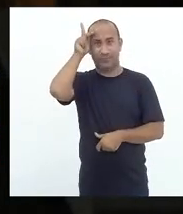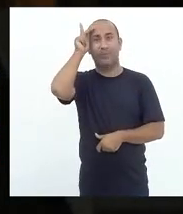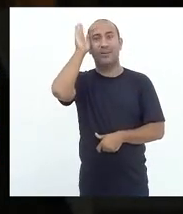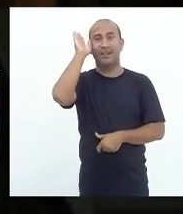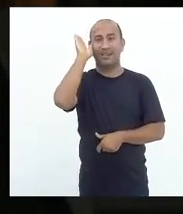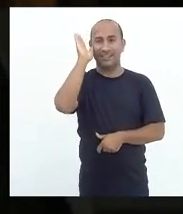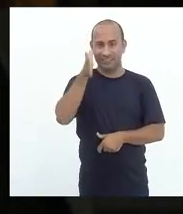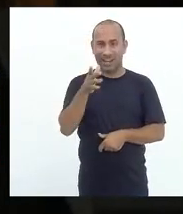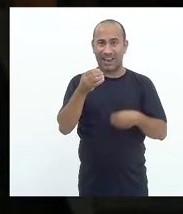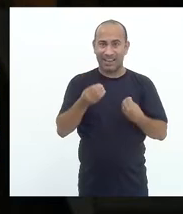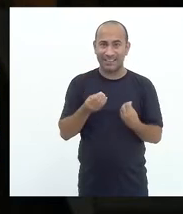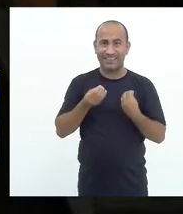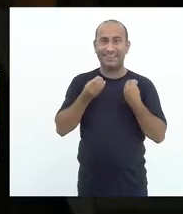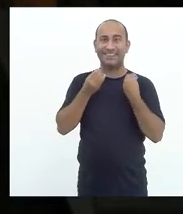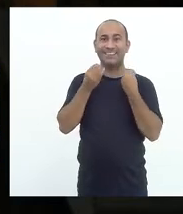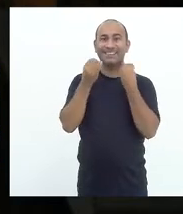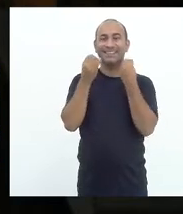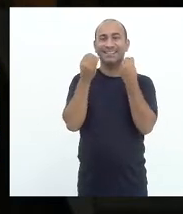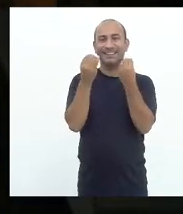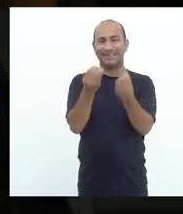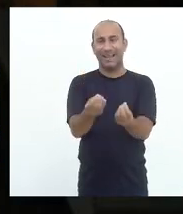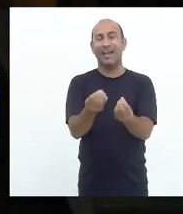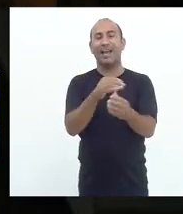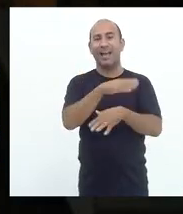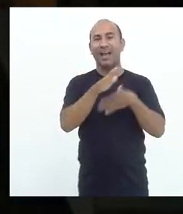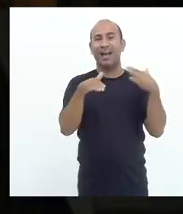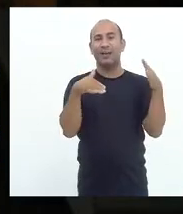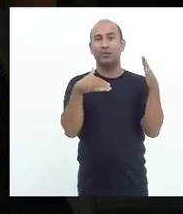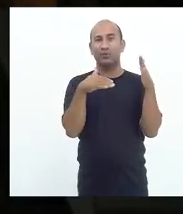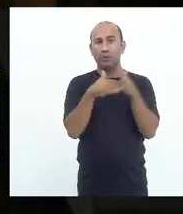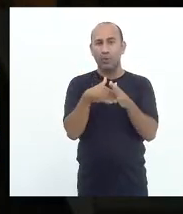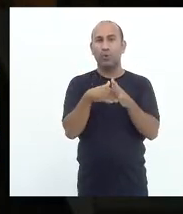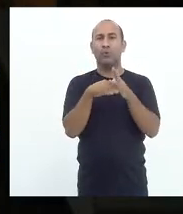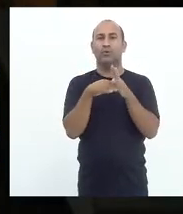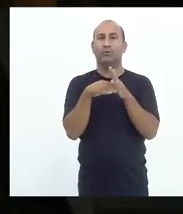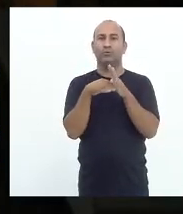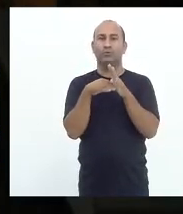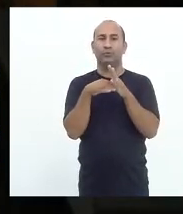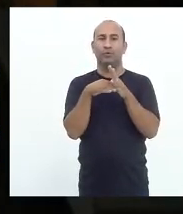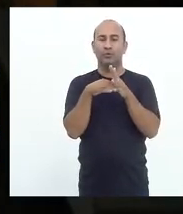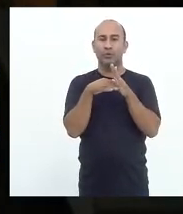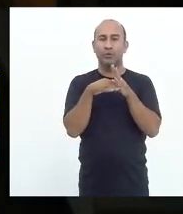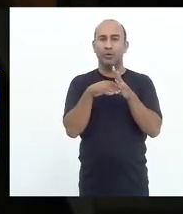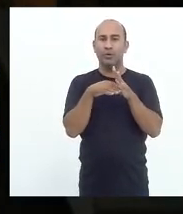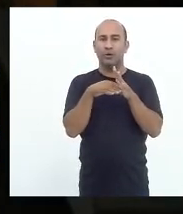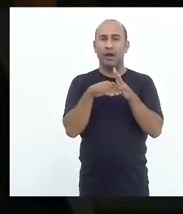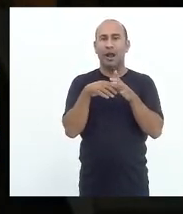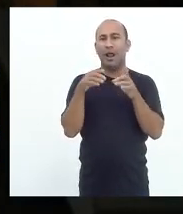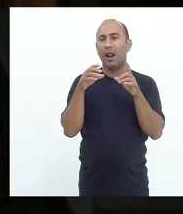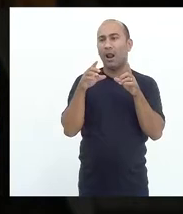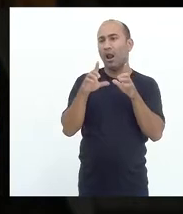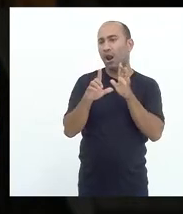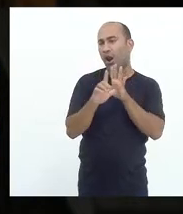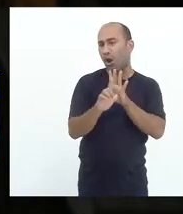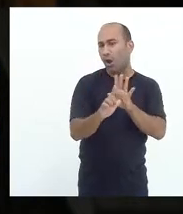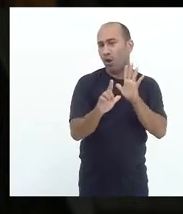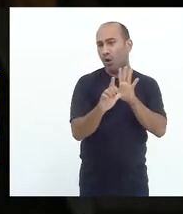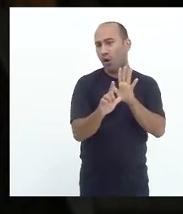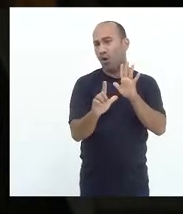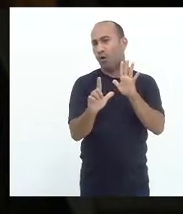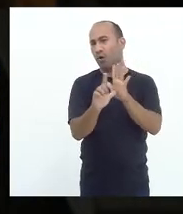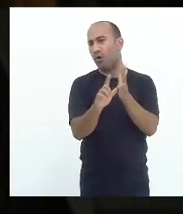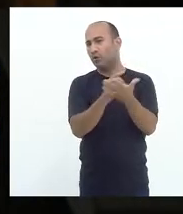dá habite-se a todo comércio, seja ele qual for, a todo tipo